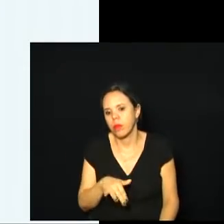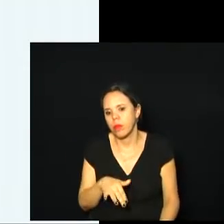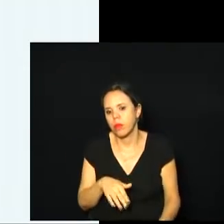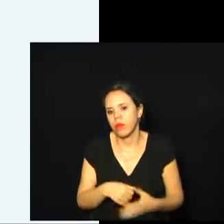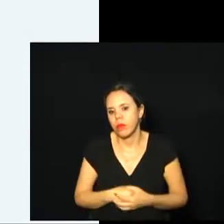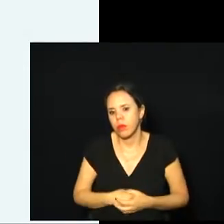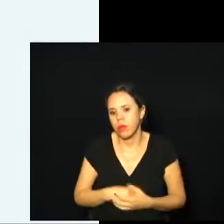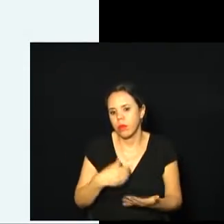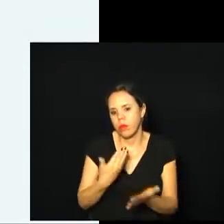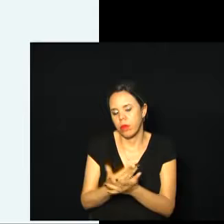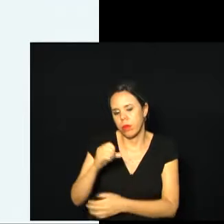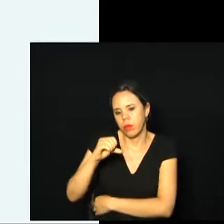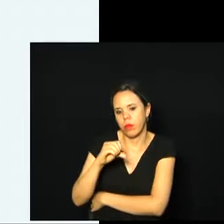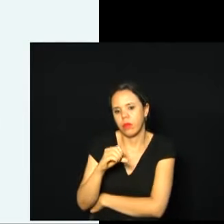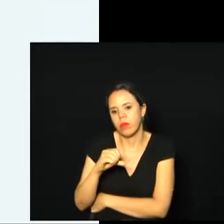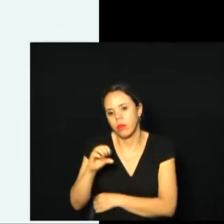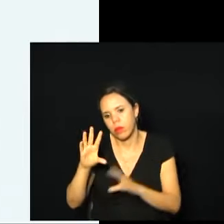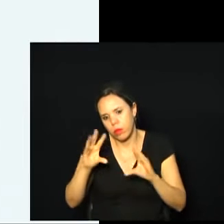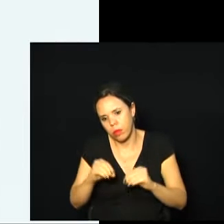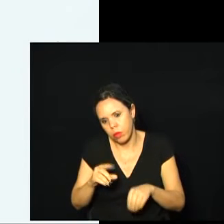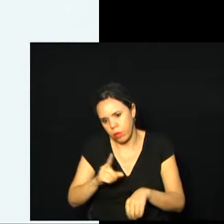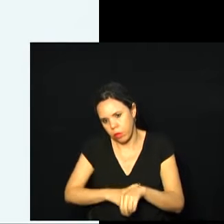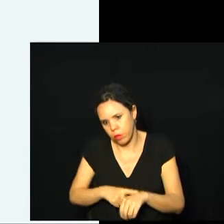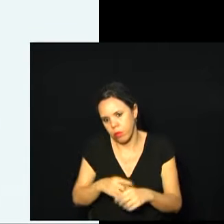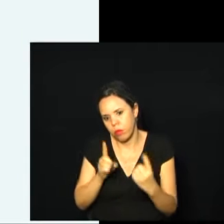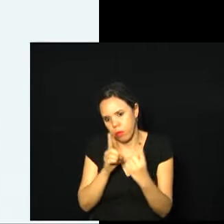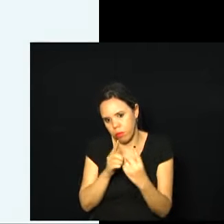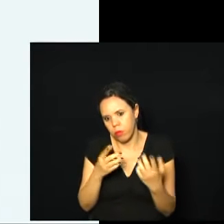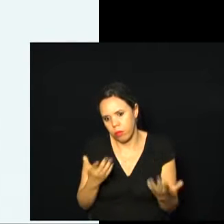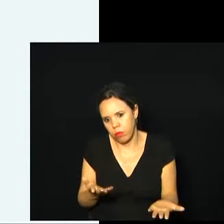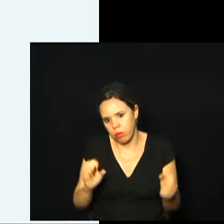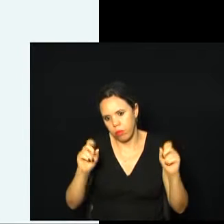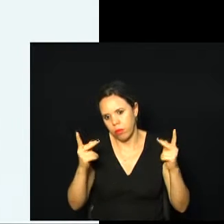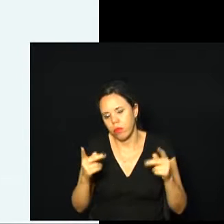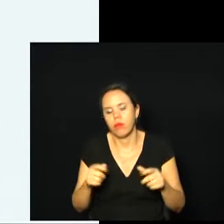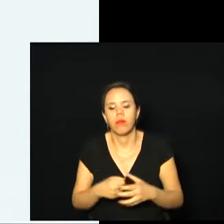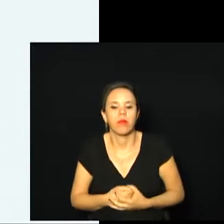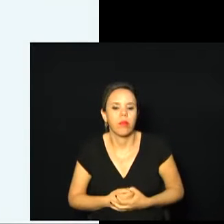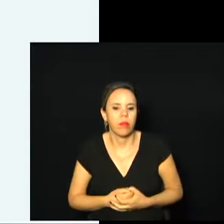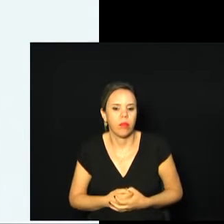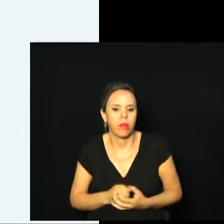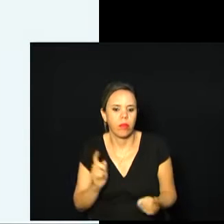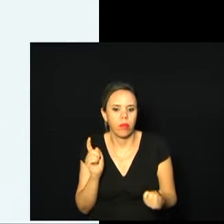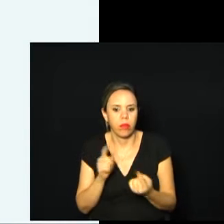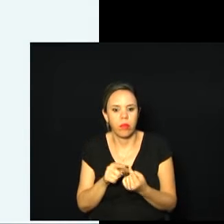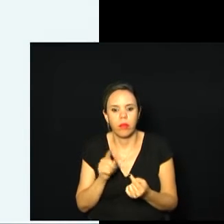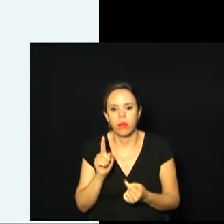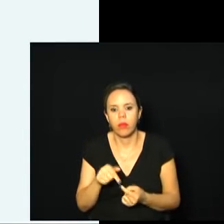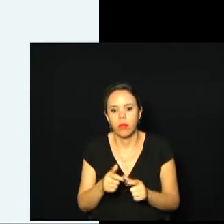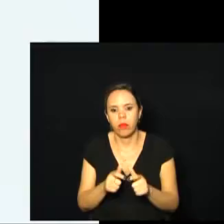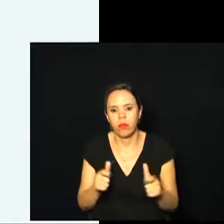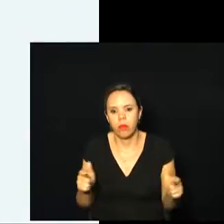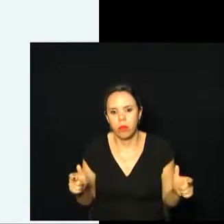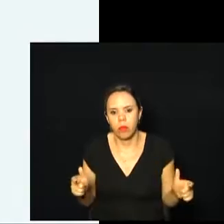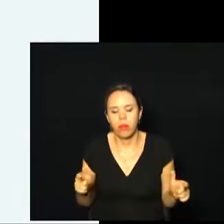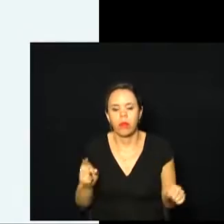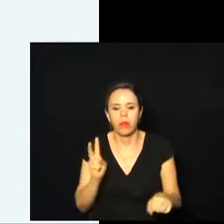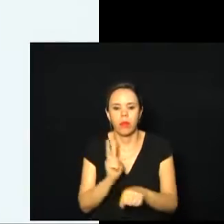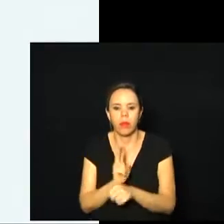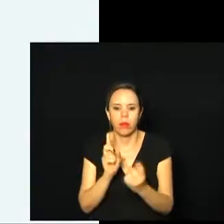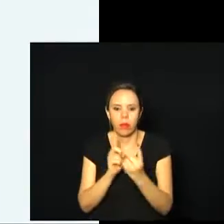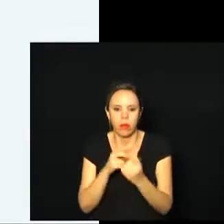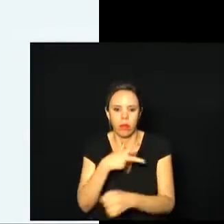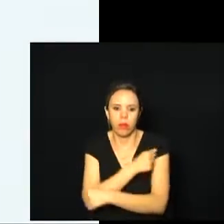tarde até as 9 horas da noite, que é o horário de funcionamento ali do local. O objetivo é aumentar a cobertura